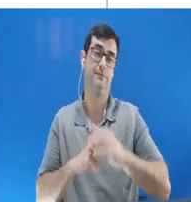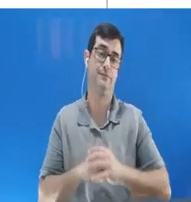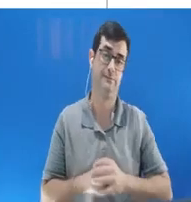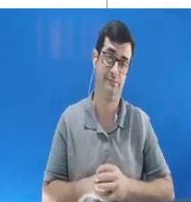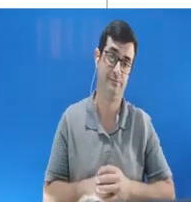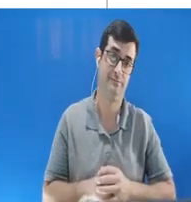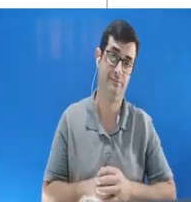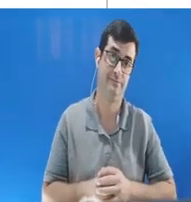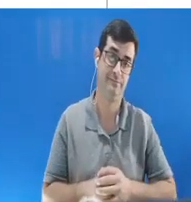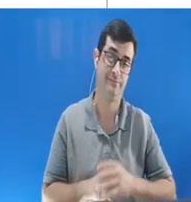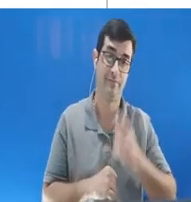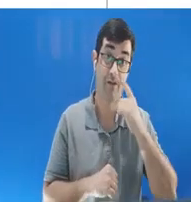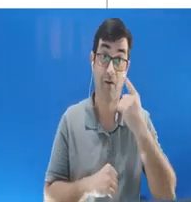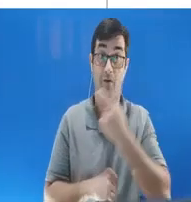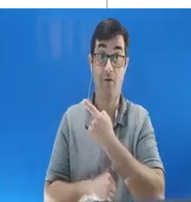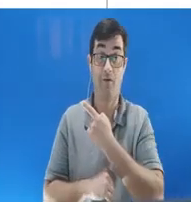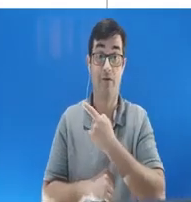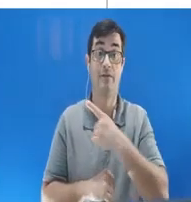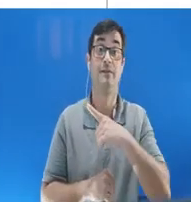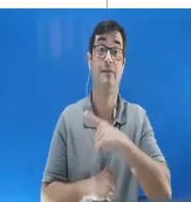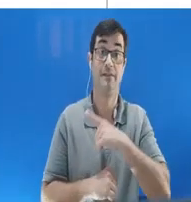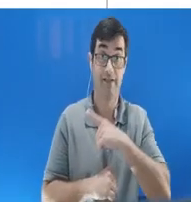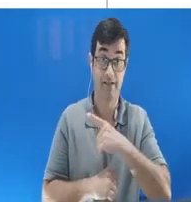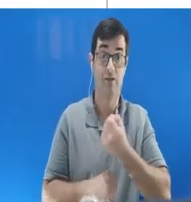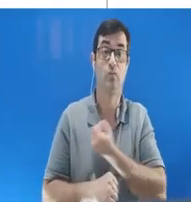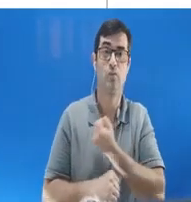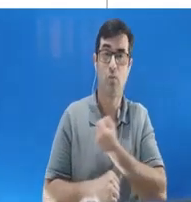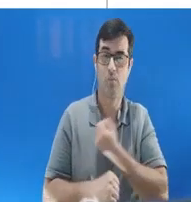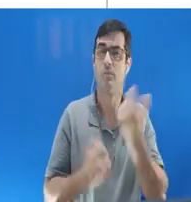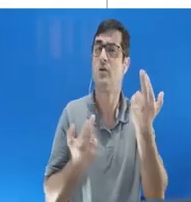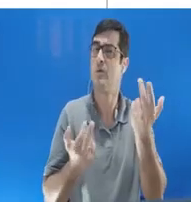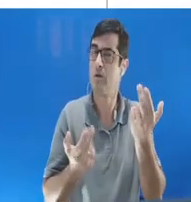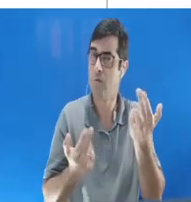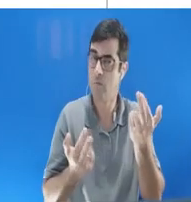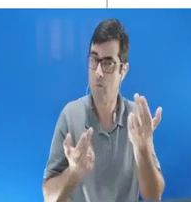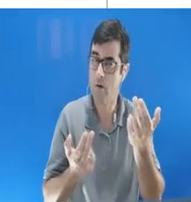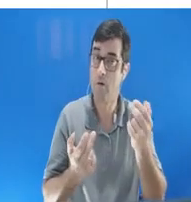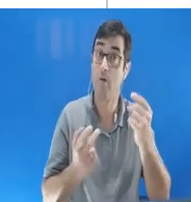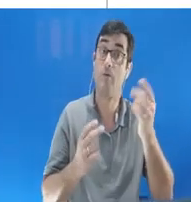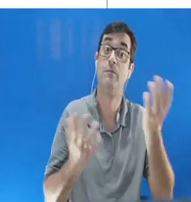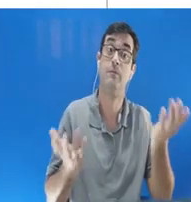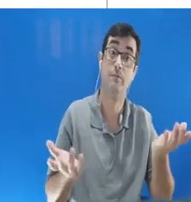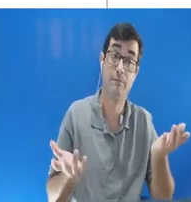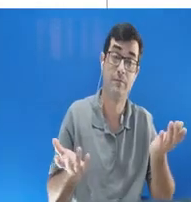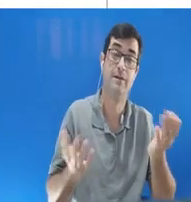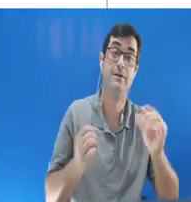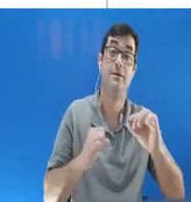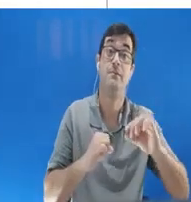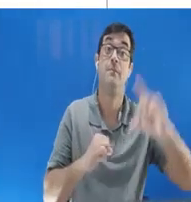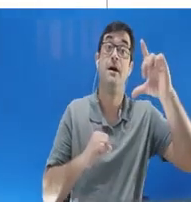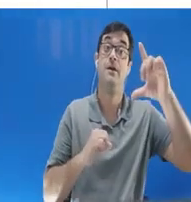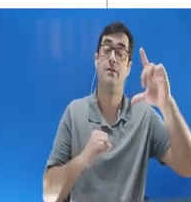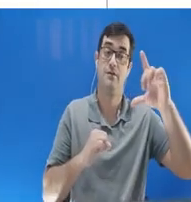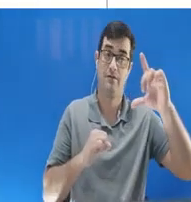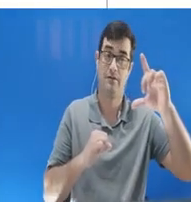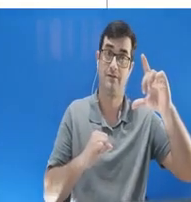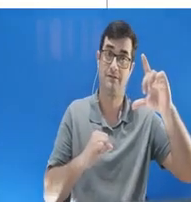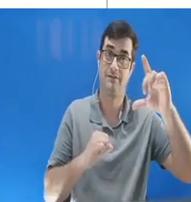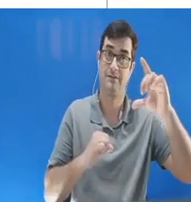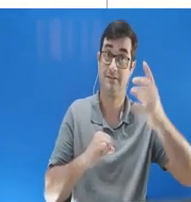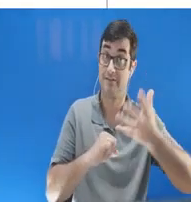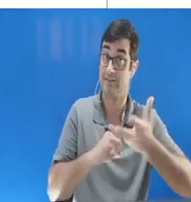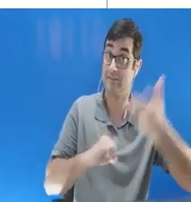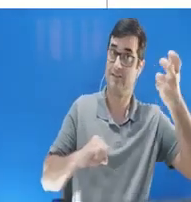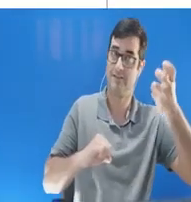caso aqui, eu tenho o mesmo número, só que a repulsão é maior do que a atração.